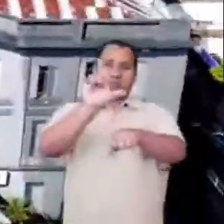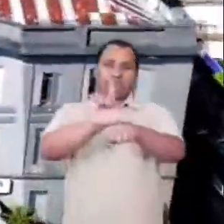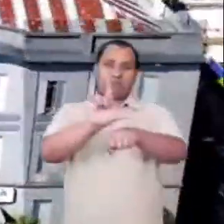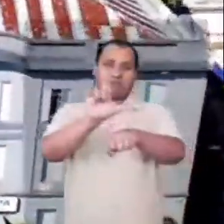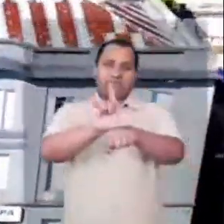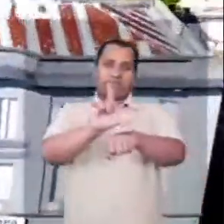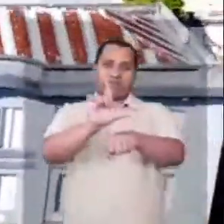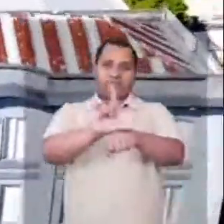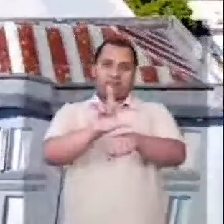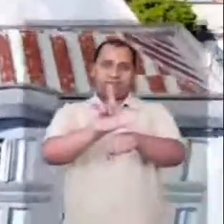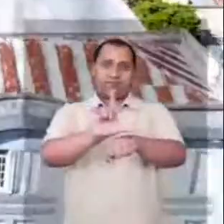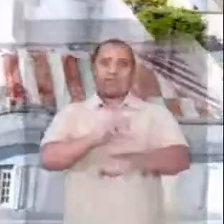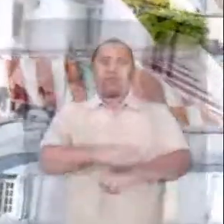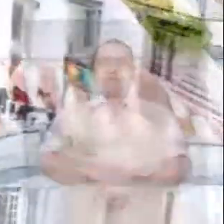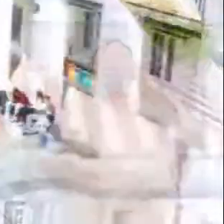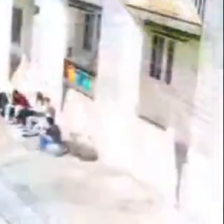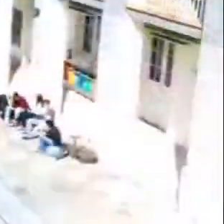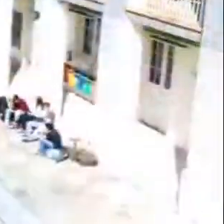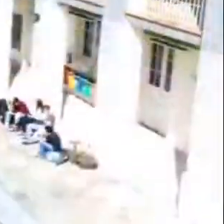Santana do Livramento.